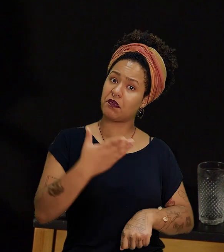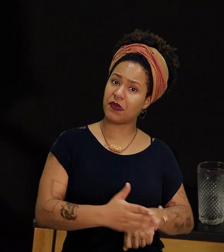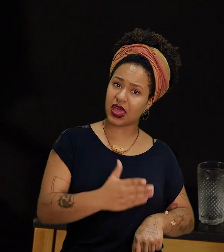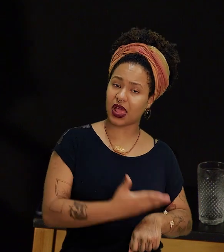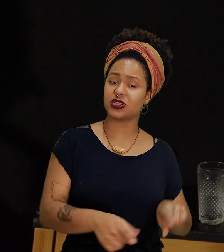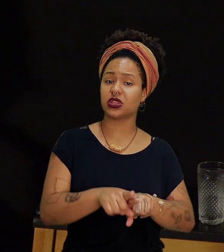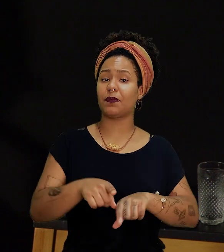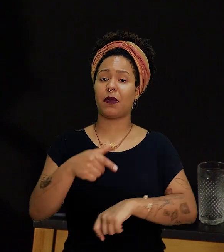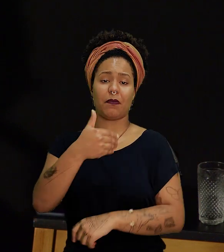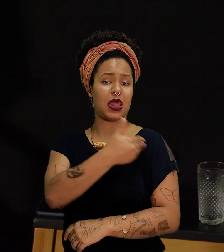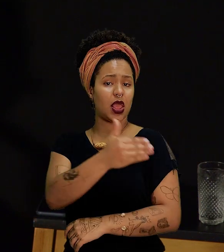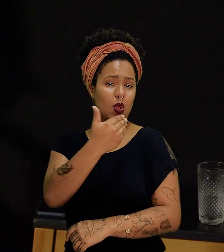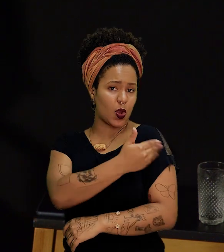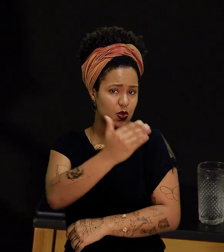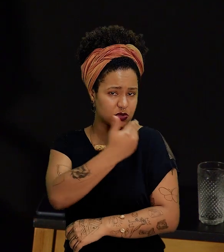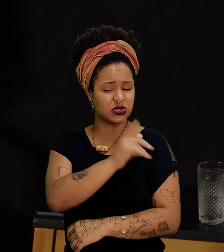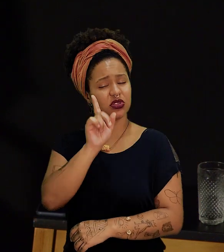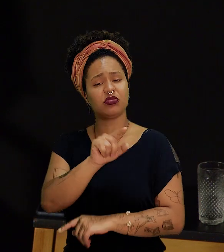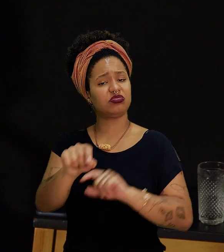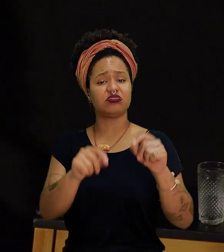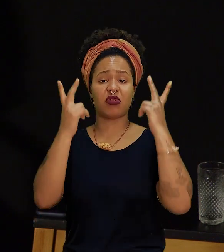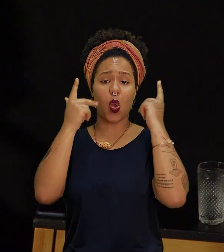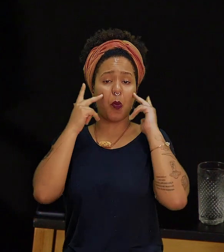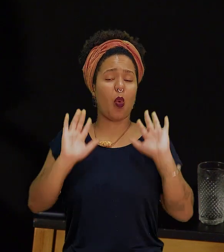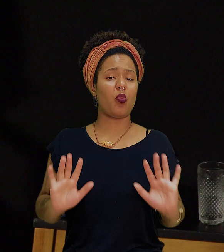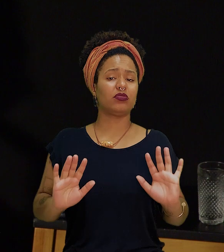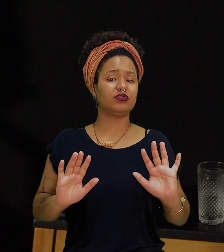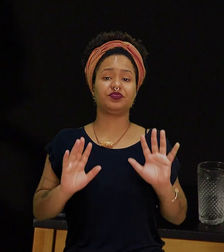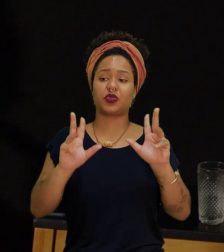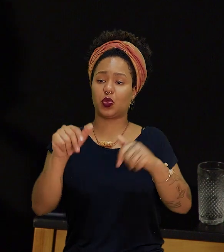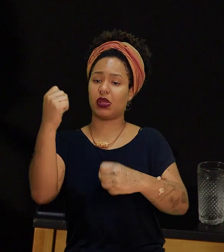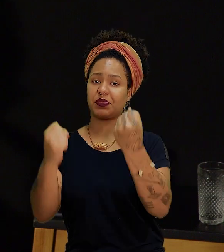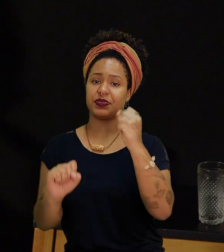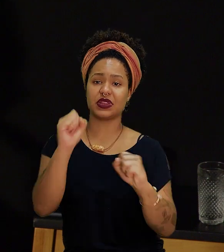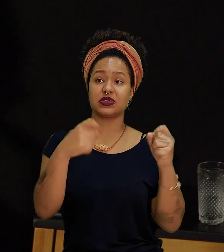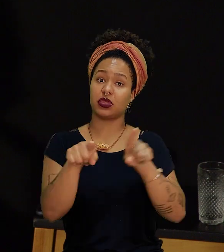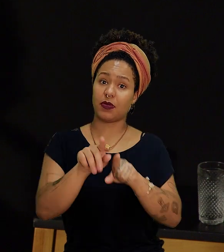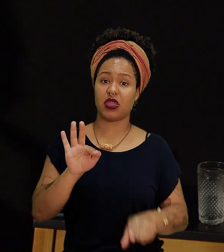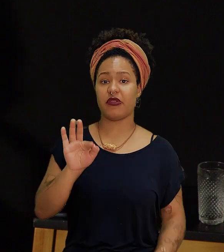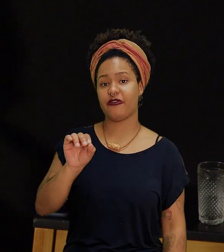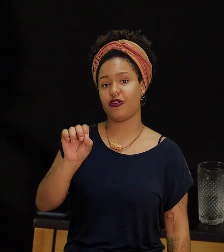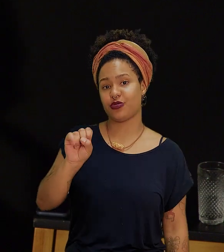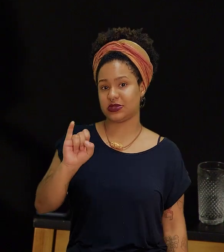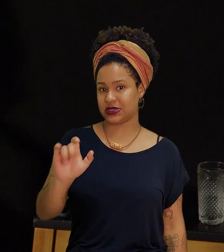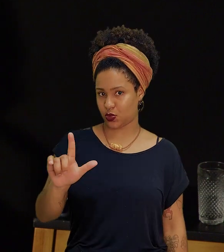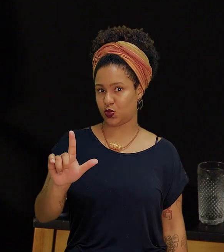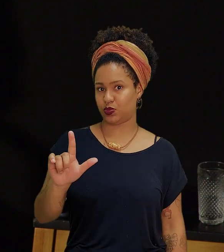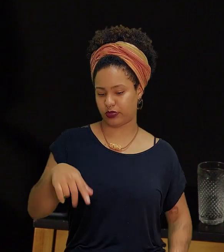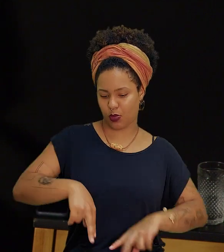as práticas e tem os preconceitos, tá certo? Que são comuns, na verdade, a toda a indústria, inclusive fóssil.